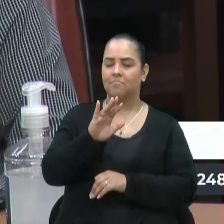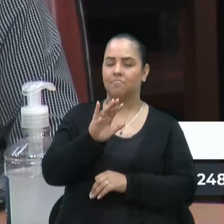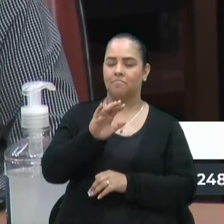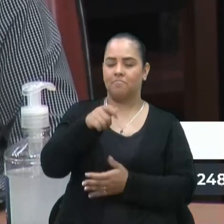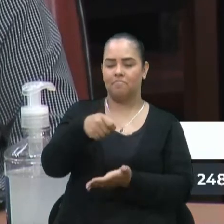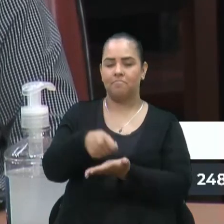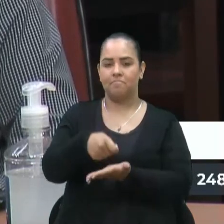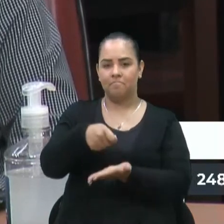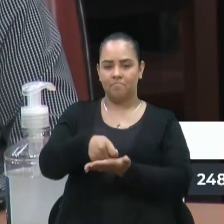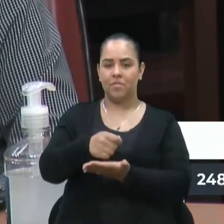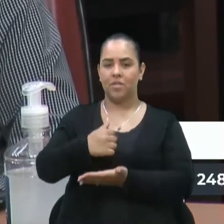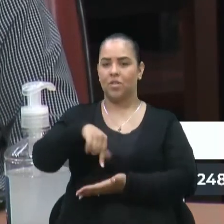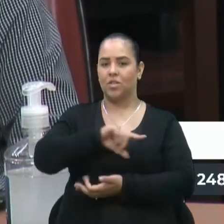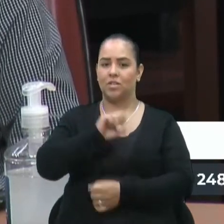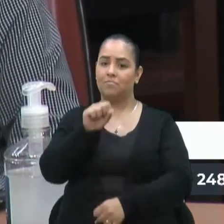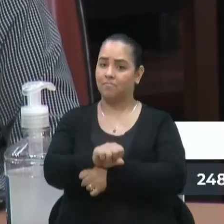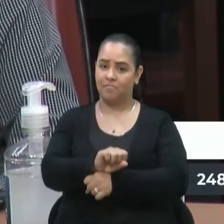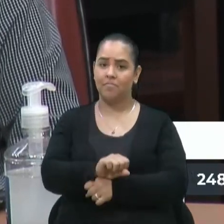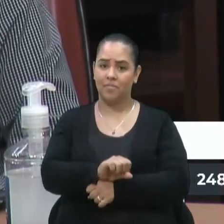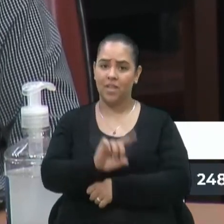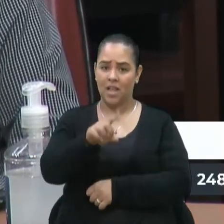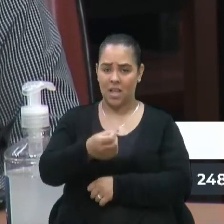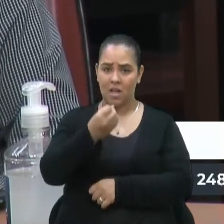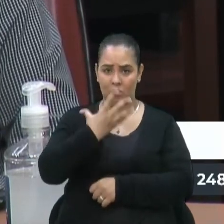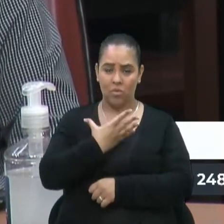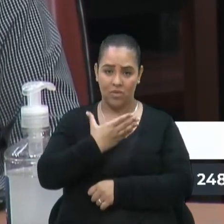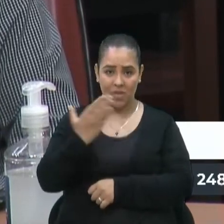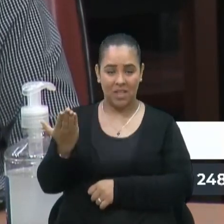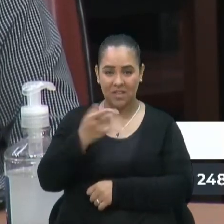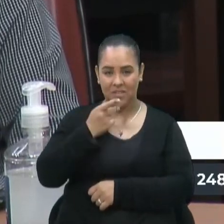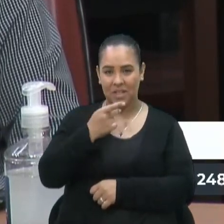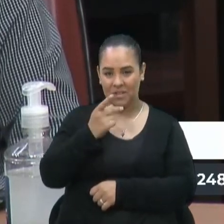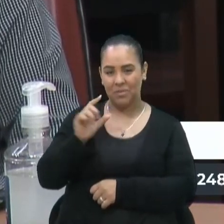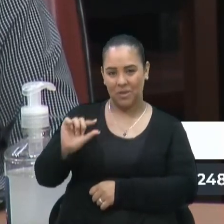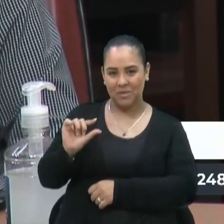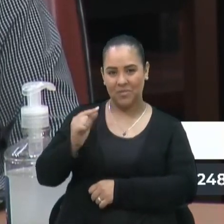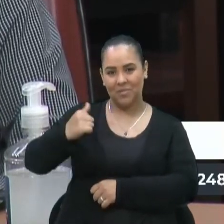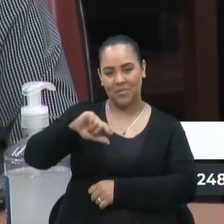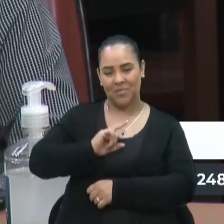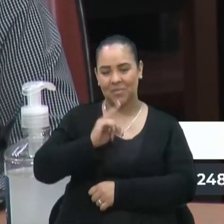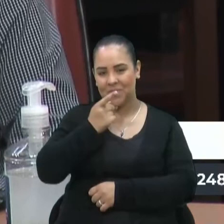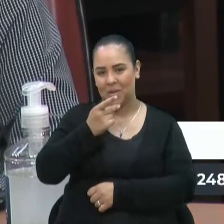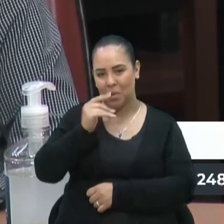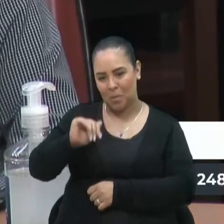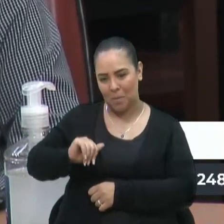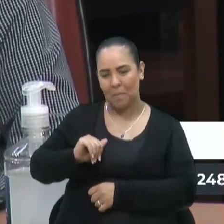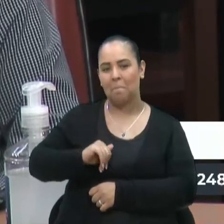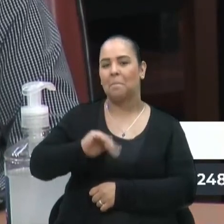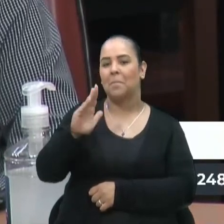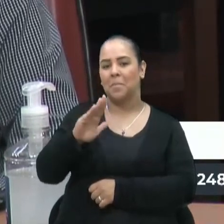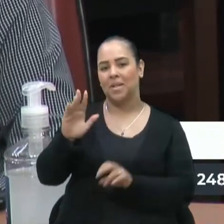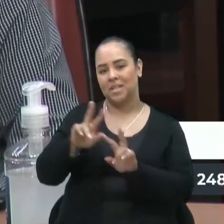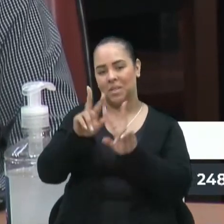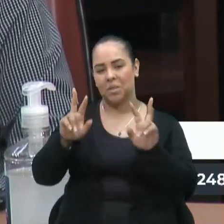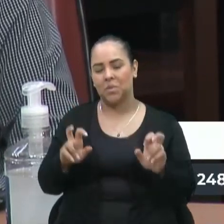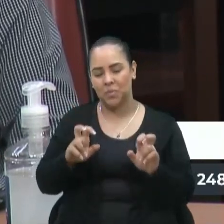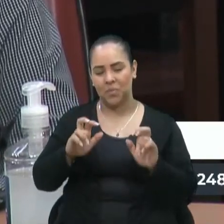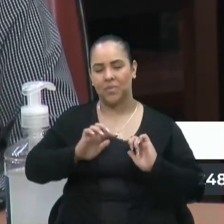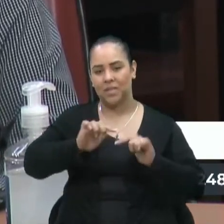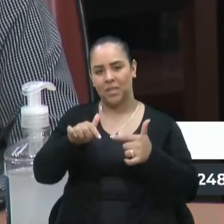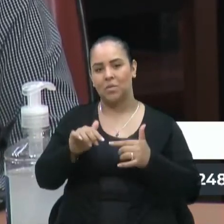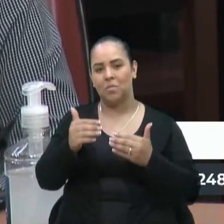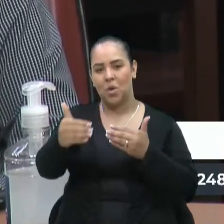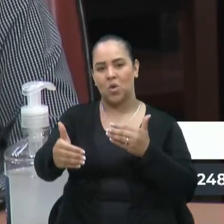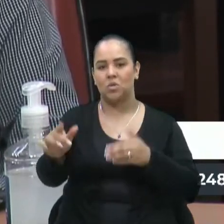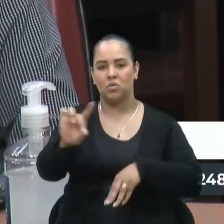a gente espera. Então, que bom que a senhora fala um pouquinho, e eu tenho certeza que a gente ainda vai falar bastante sobre as ações dos próximos